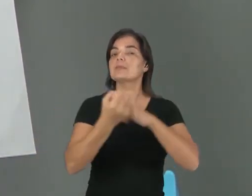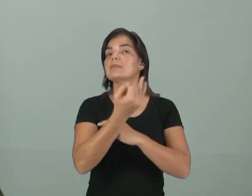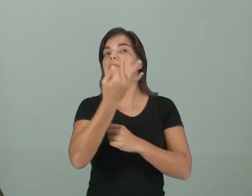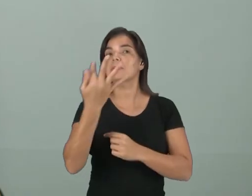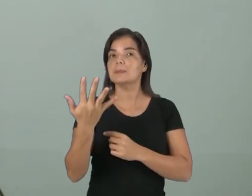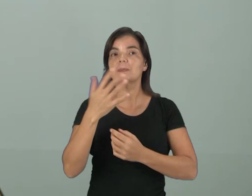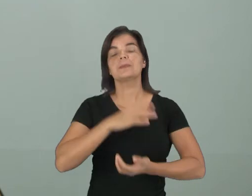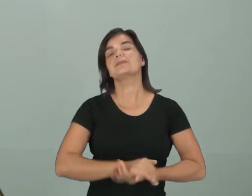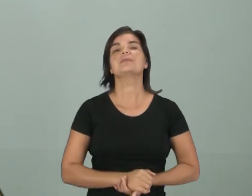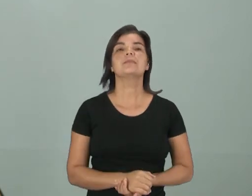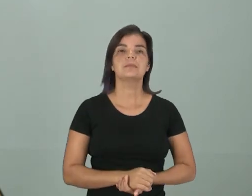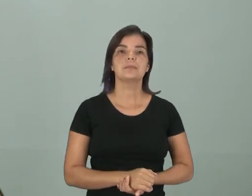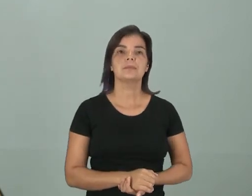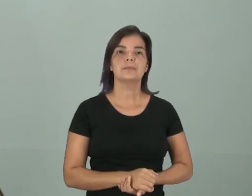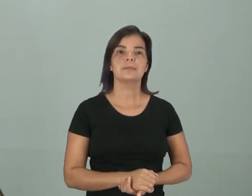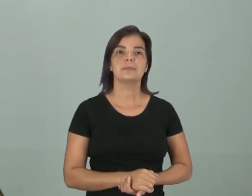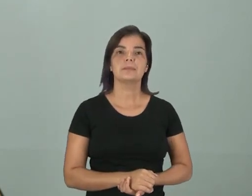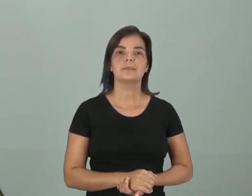juntos? Vamos lá?